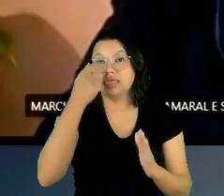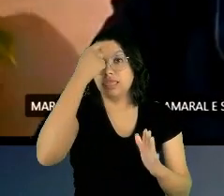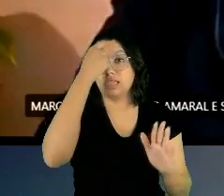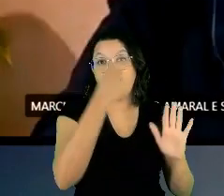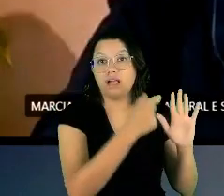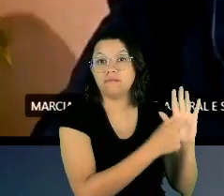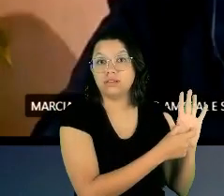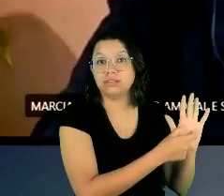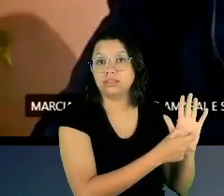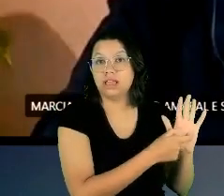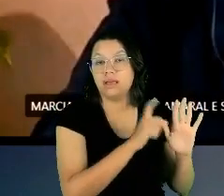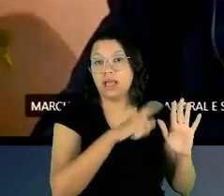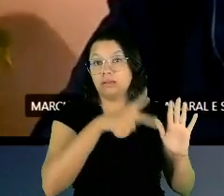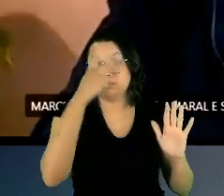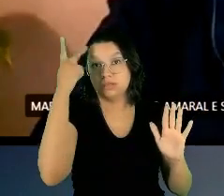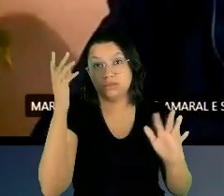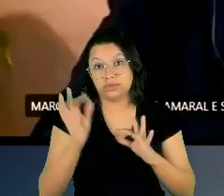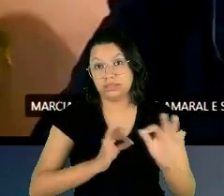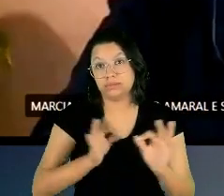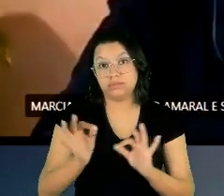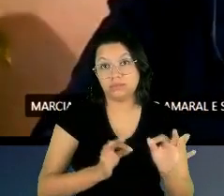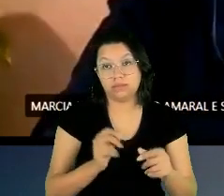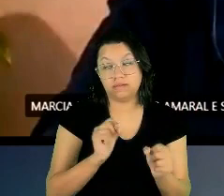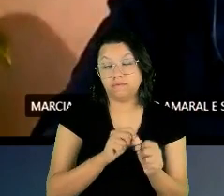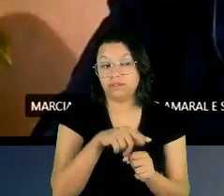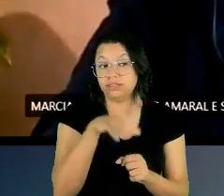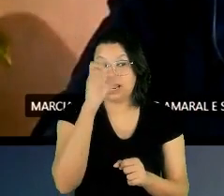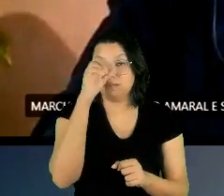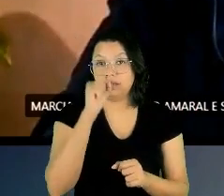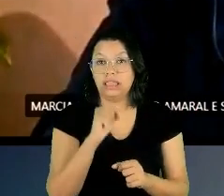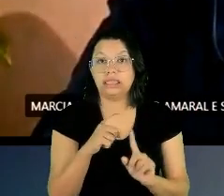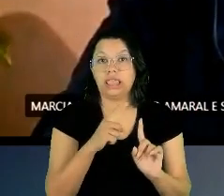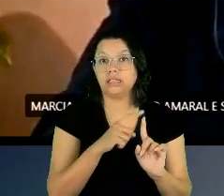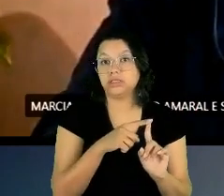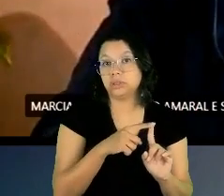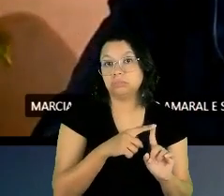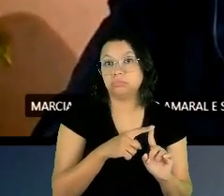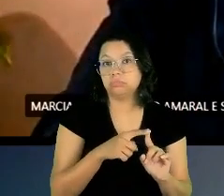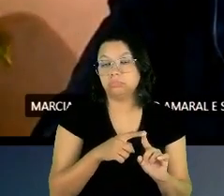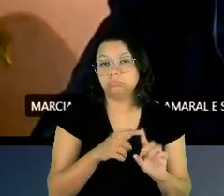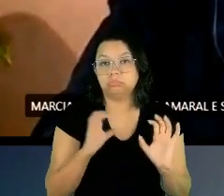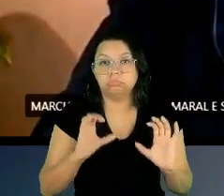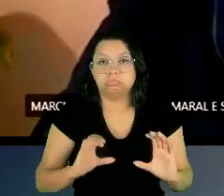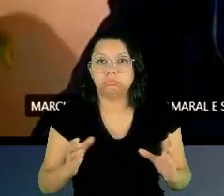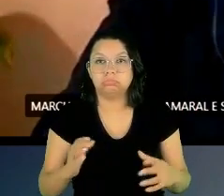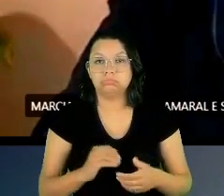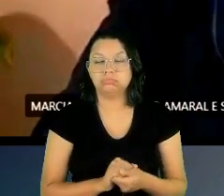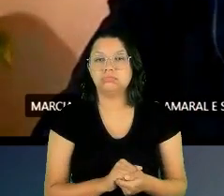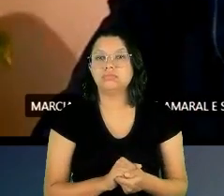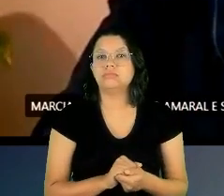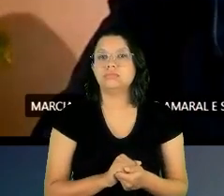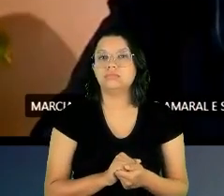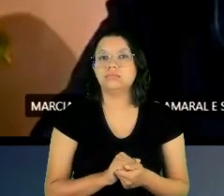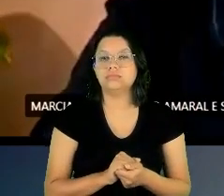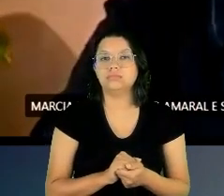de inteligência artificial, é um ser humano que programou, né? Que fez ele aprender padrões, reconhecer padrões, né?